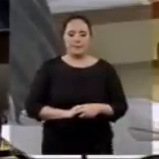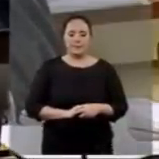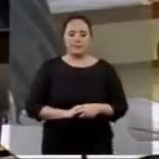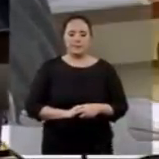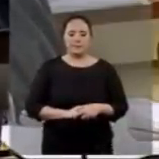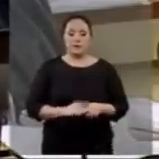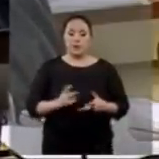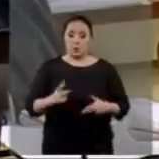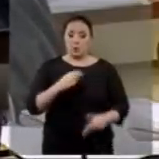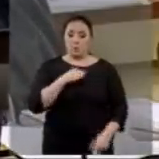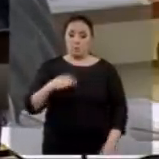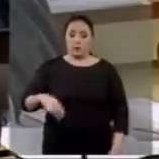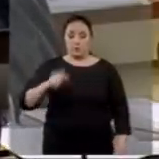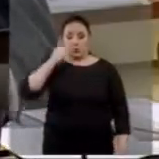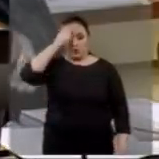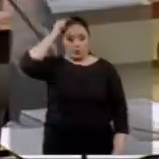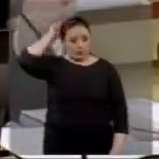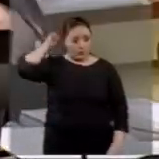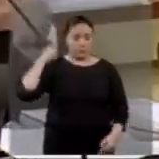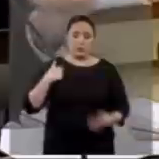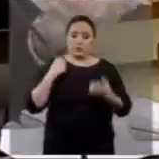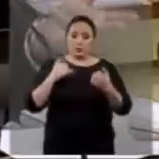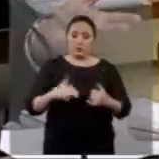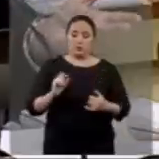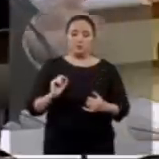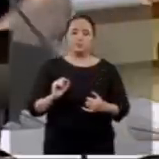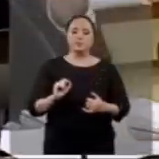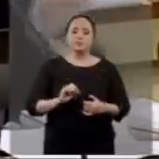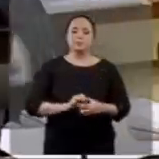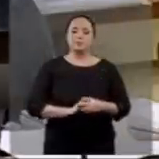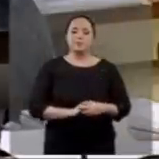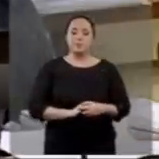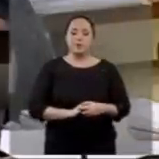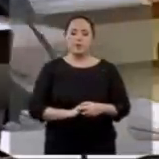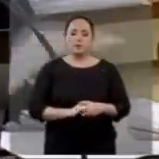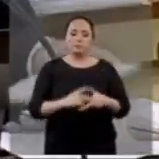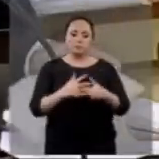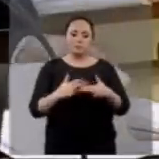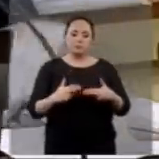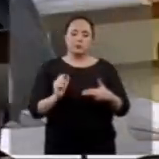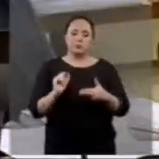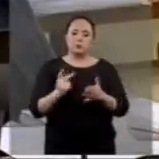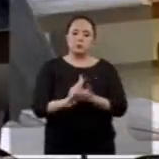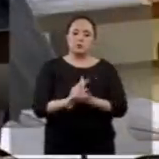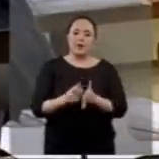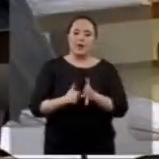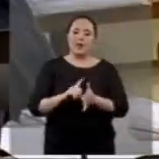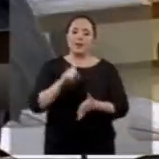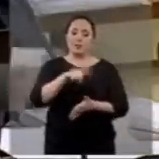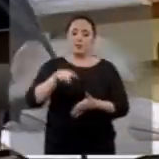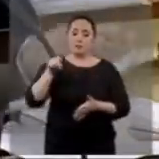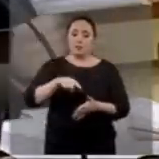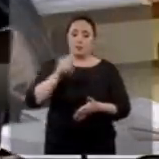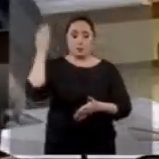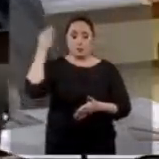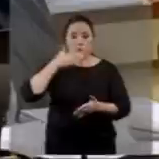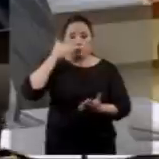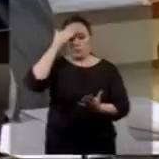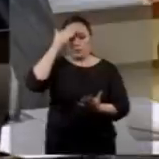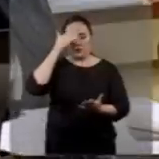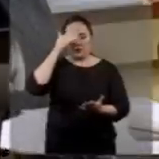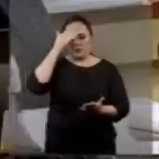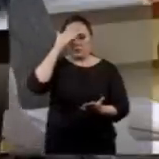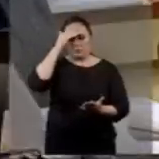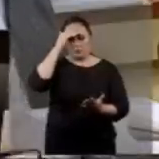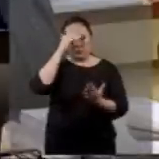Alexandre, as fases antecedentes desse cancelamento que comprovam o cumprimento do